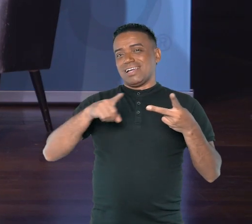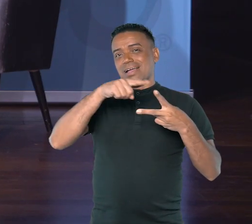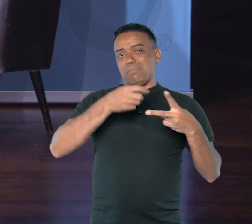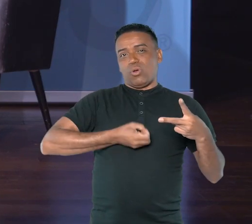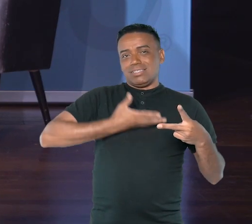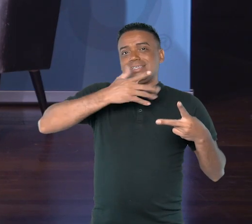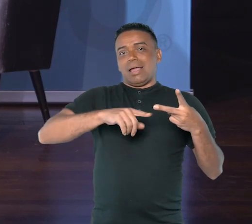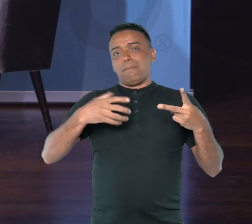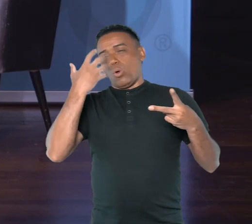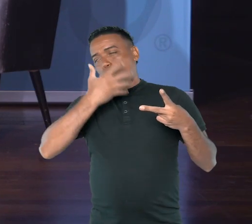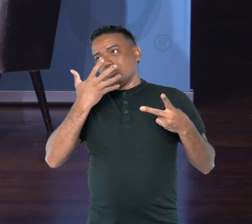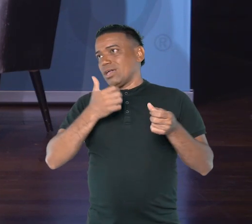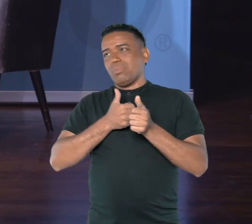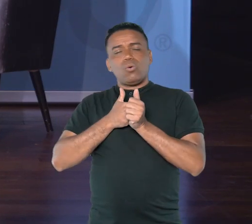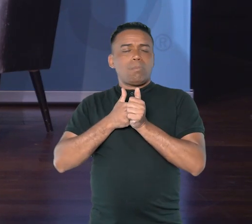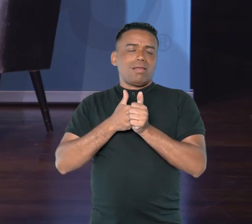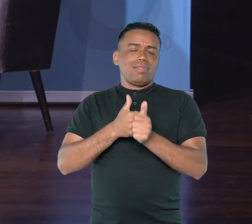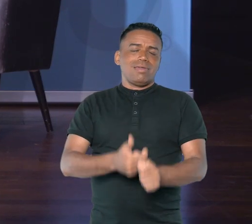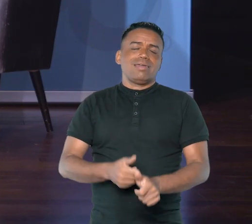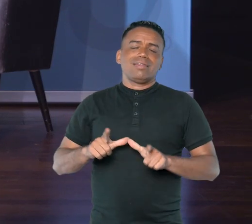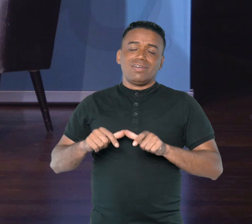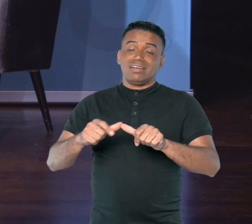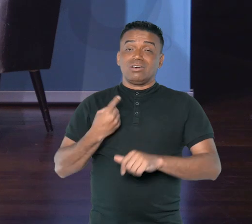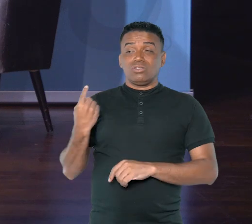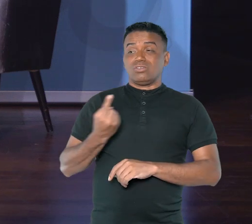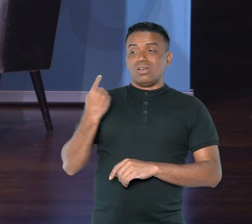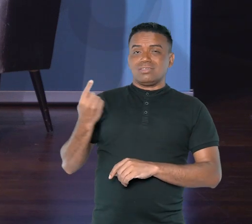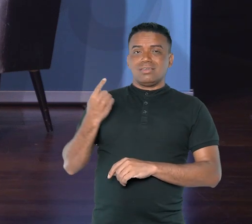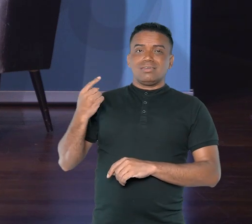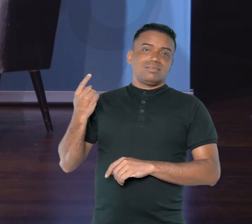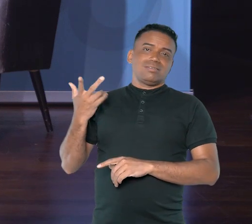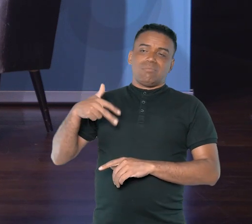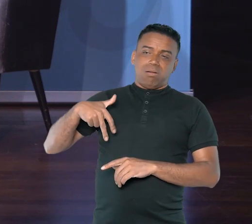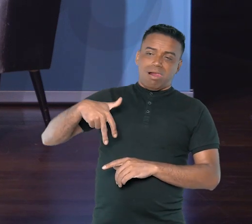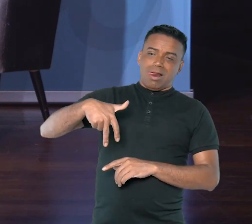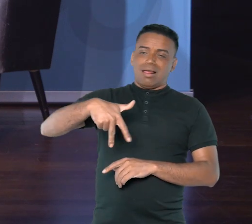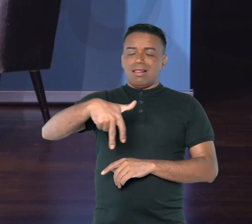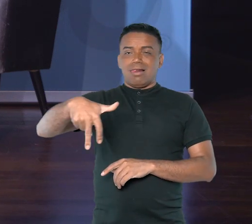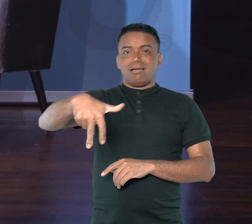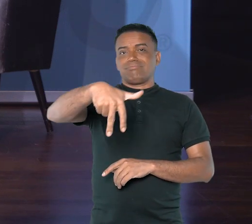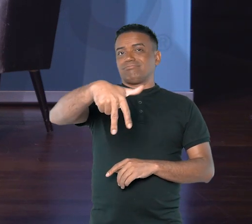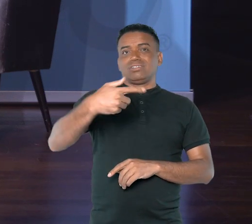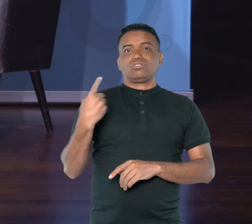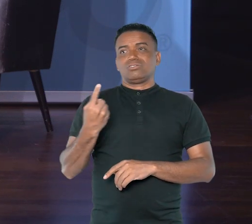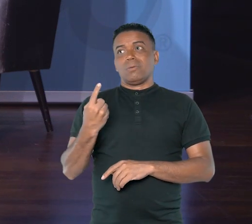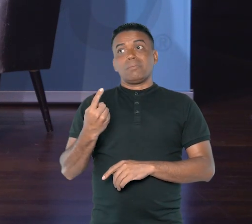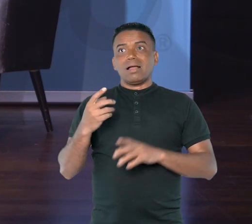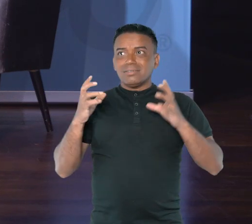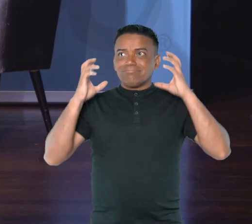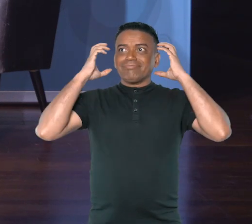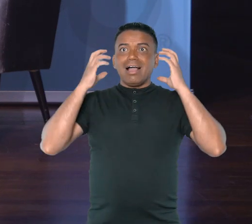excelente companheira de viagem, né? Você está sozinho com uma trilha... Né, você tá sozinho, mas não está,